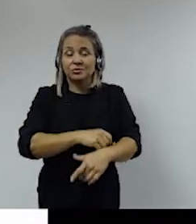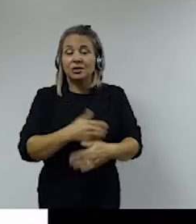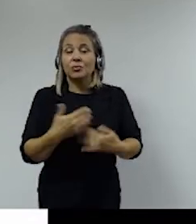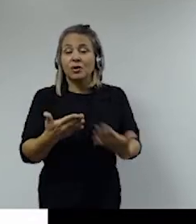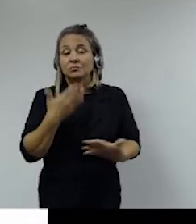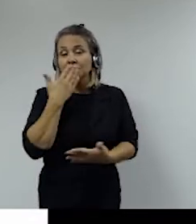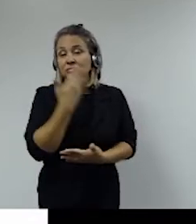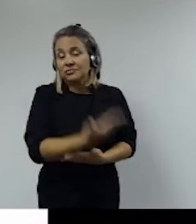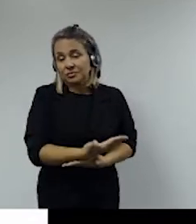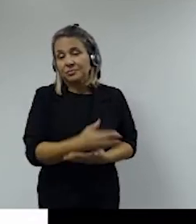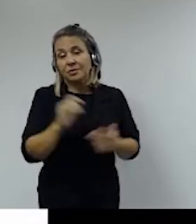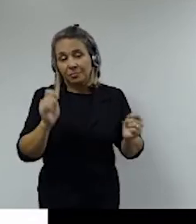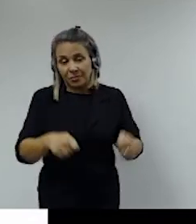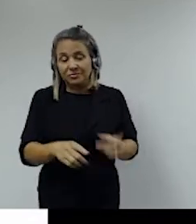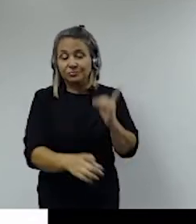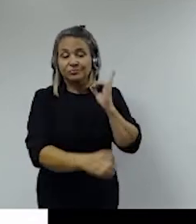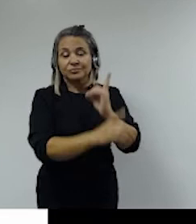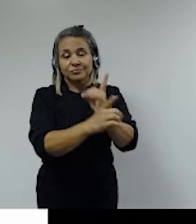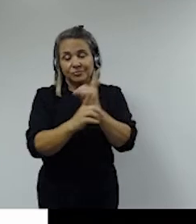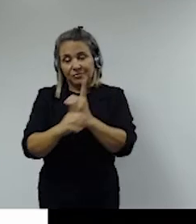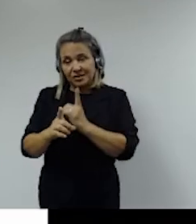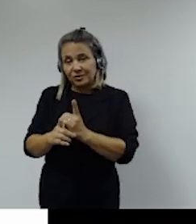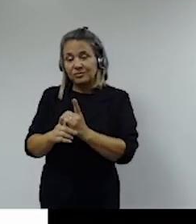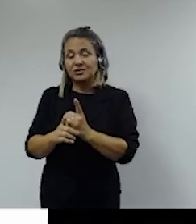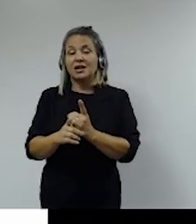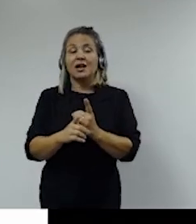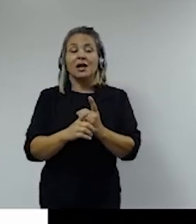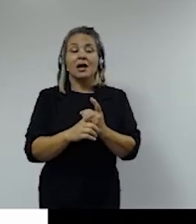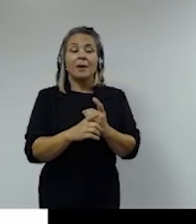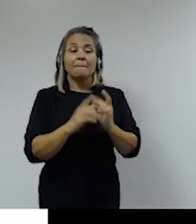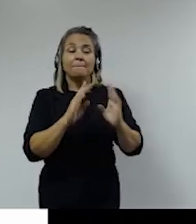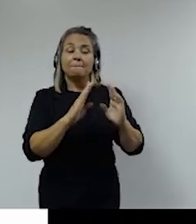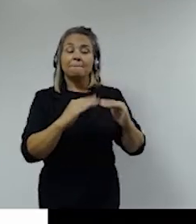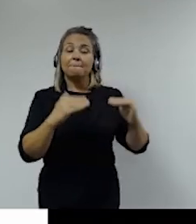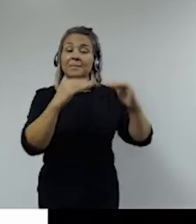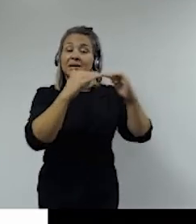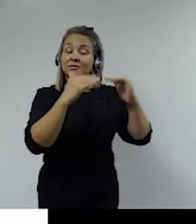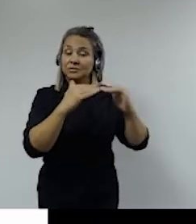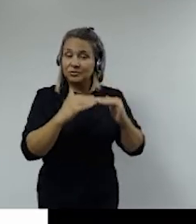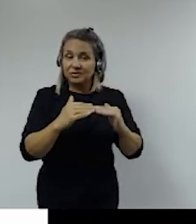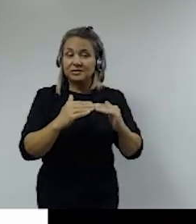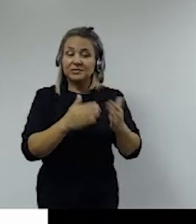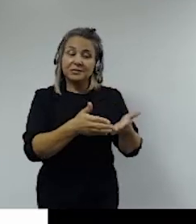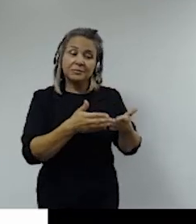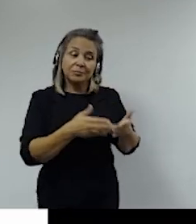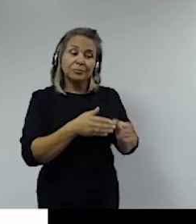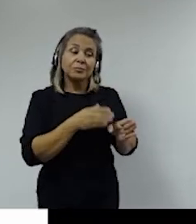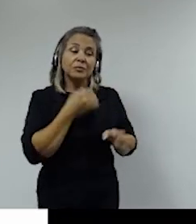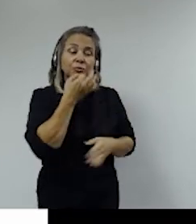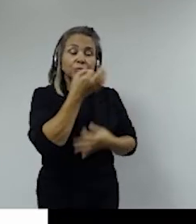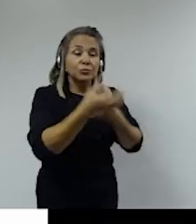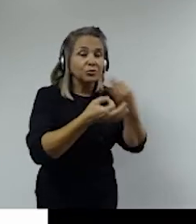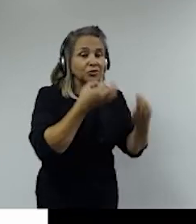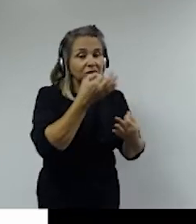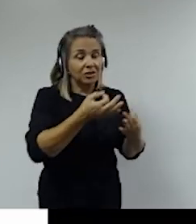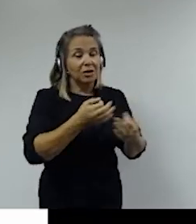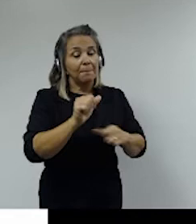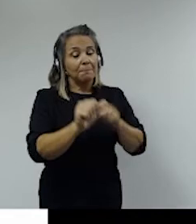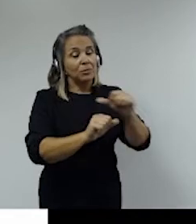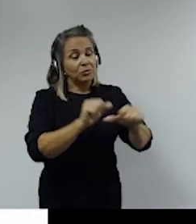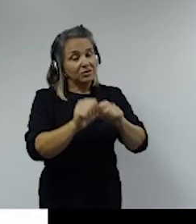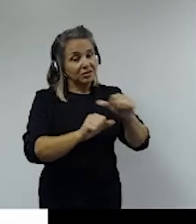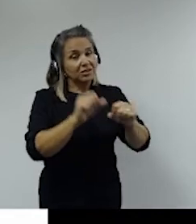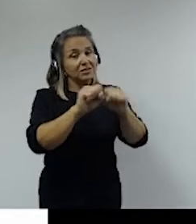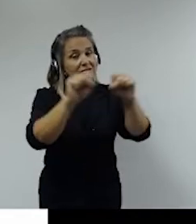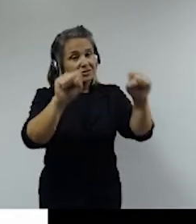E com isso, você pode identificar exatamente métodos, padrões e propor mudanças sistêmicas,